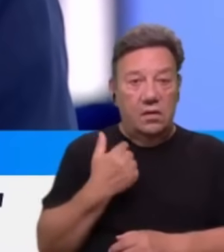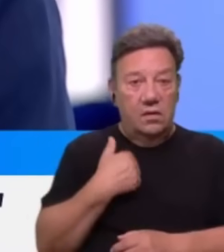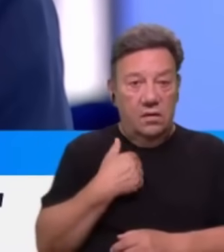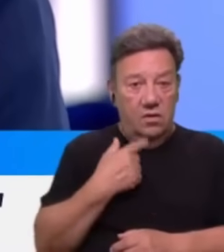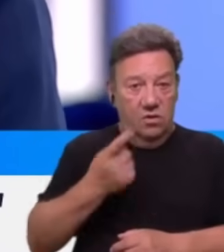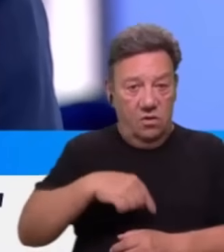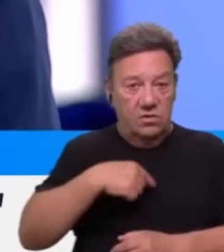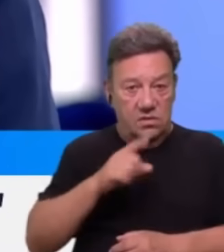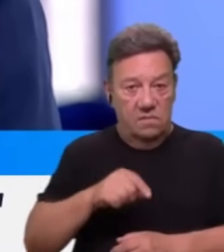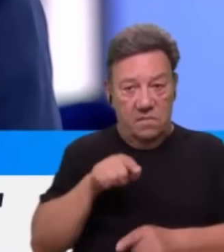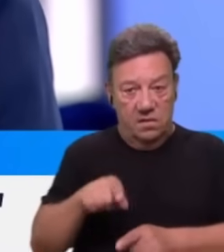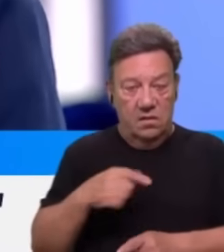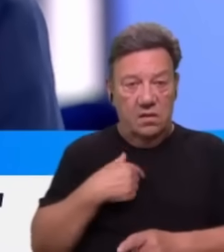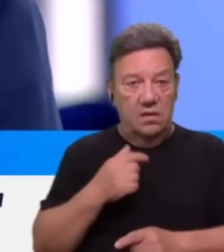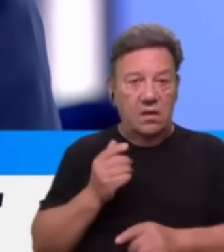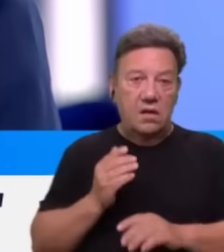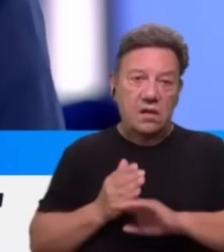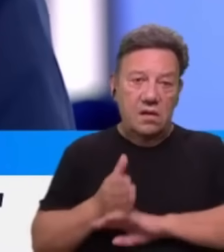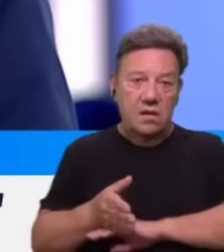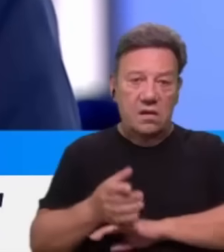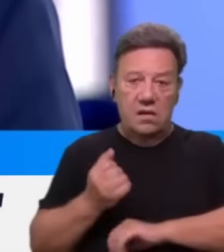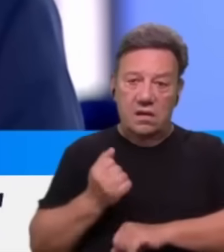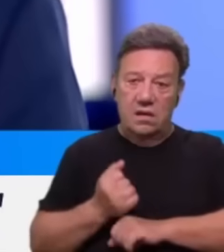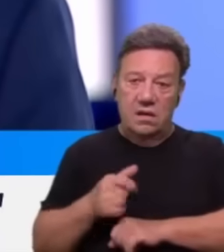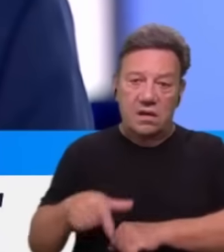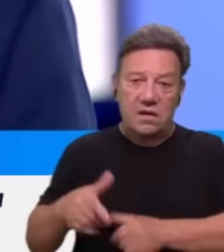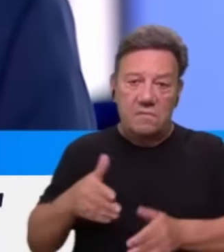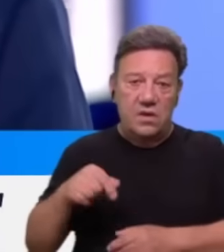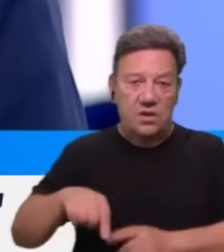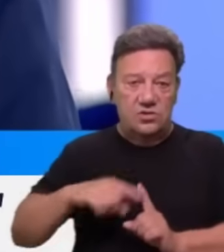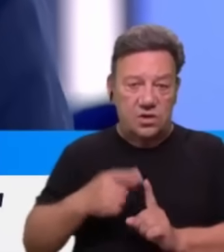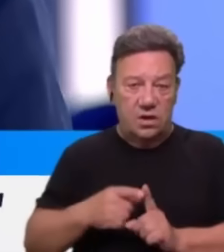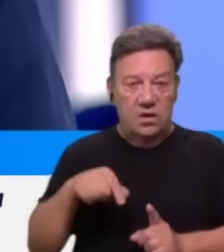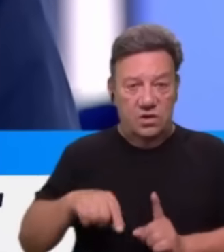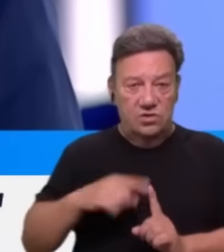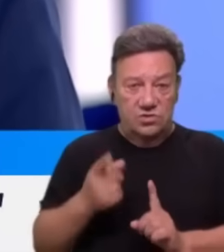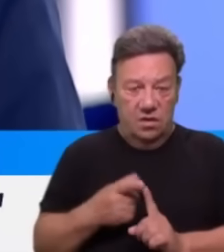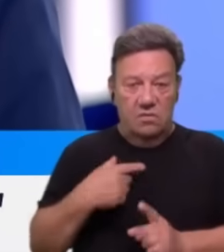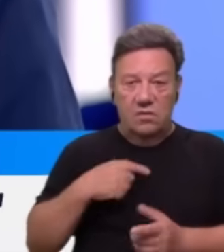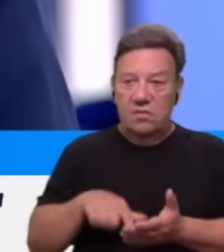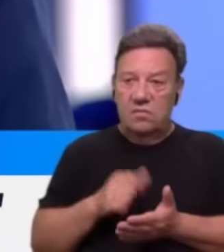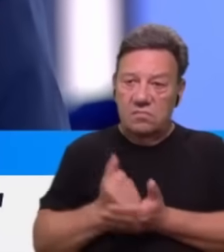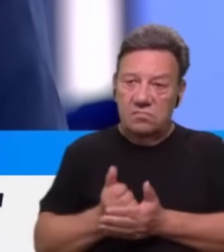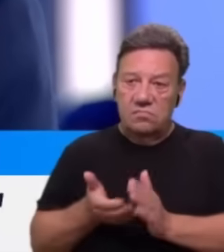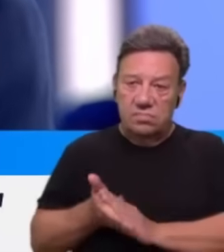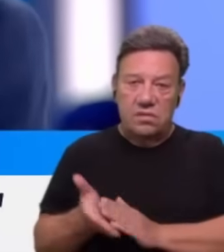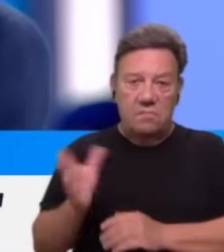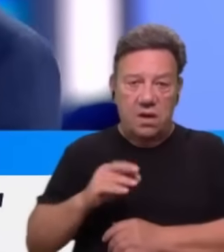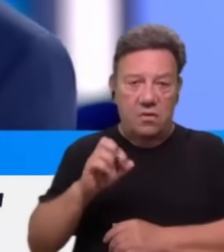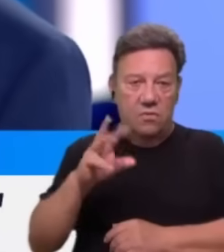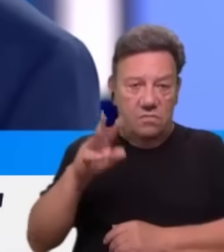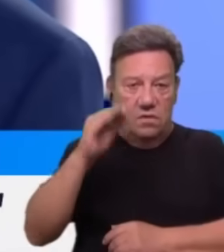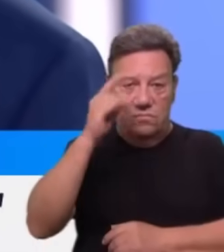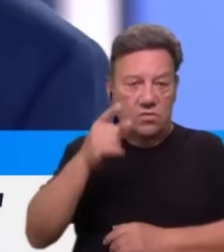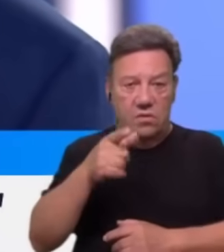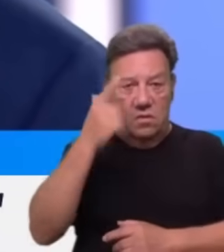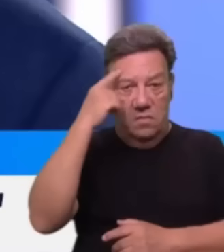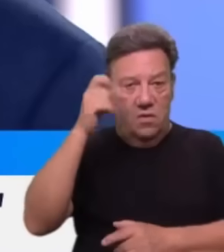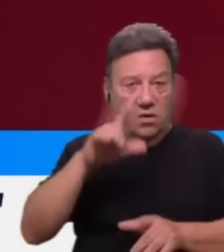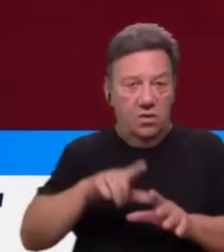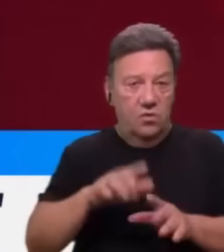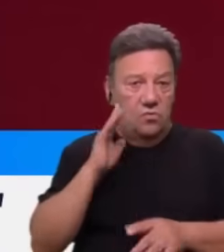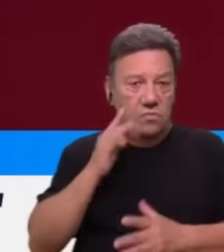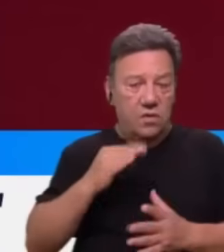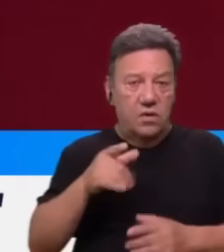também aí a tailámos caminho este ano nós o ano passado este ano letivo vinculamos mais de 8.000 professores não há memória não falamos desde